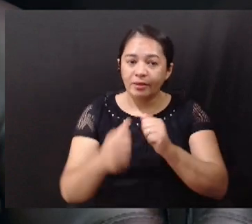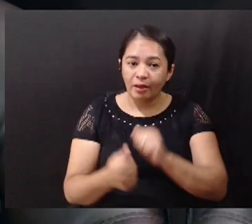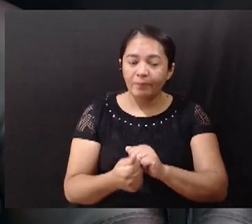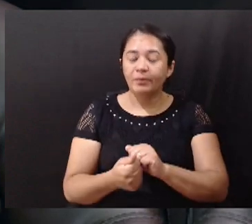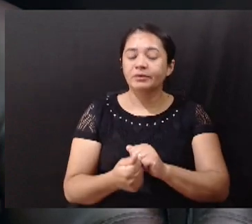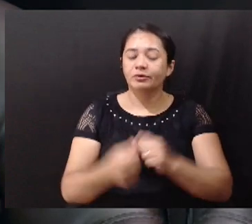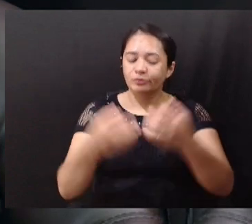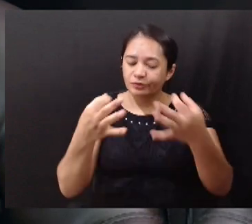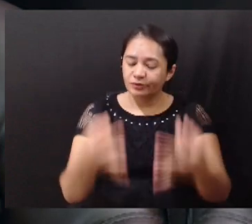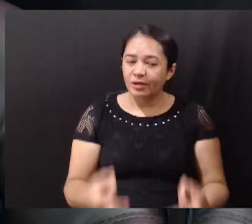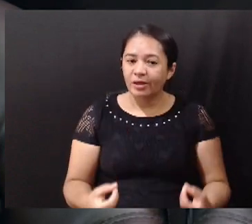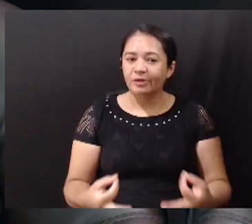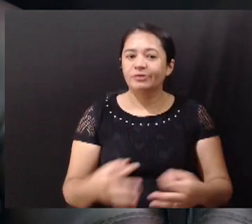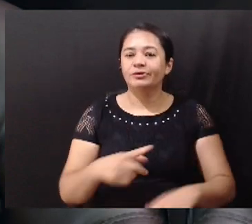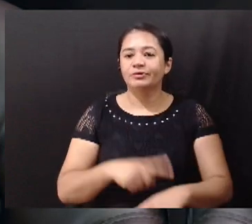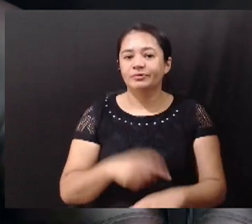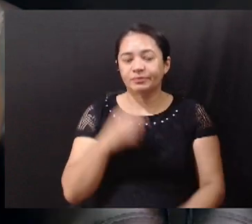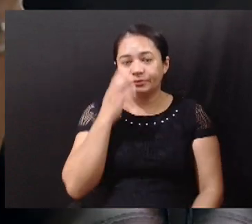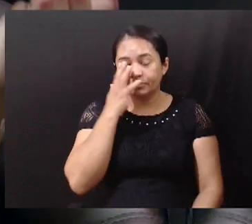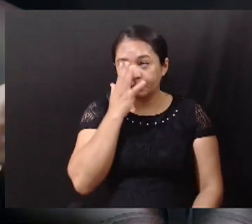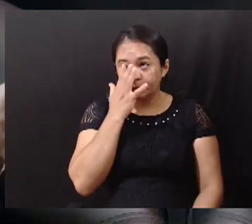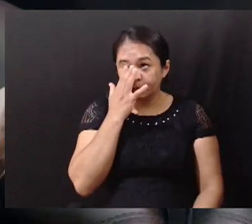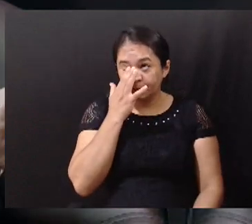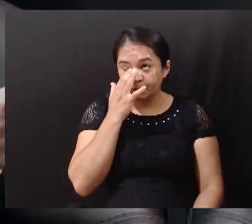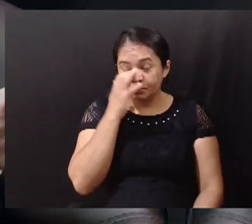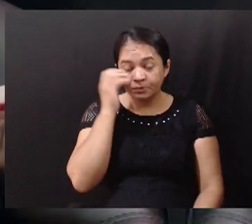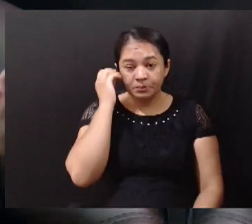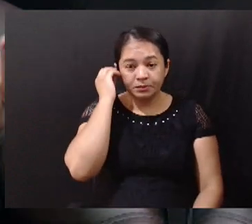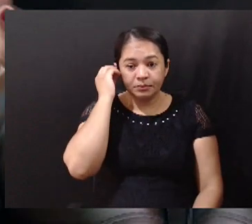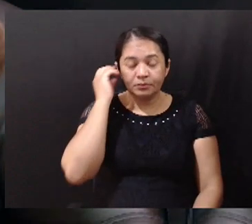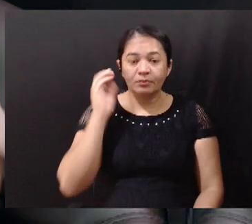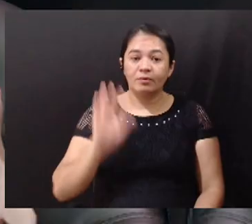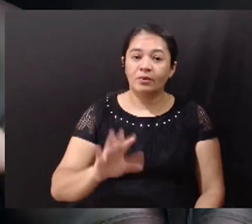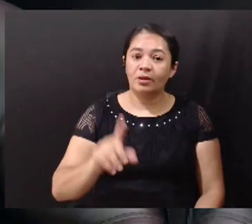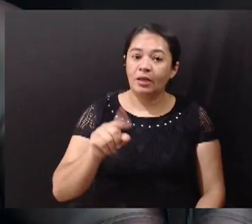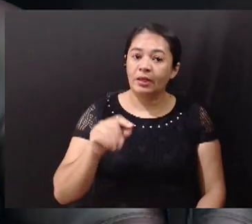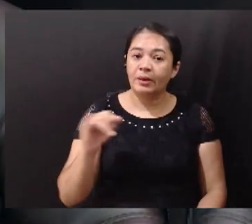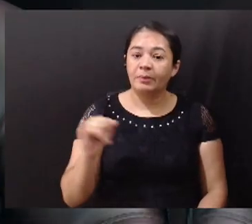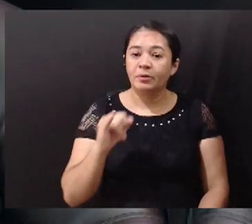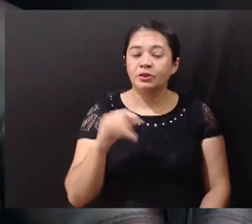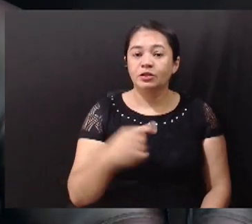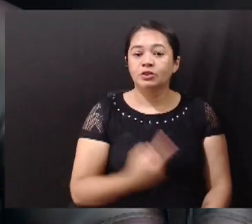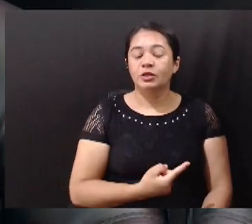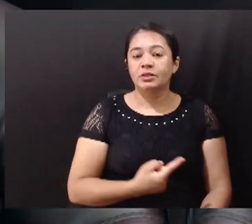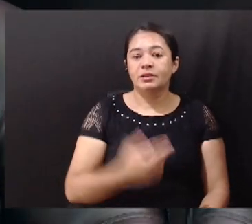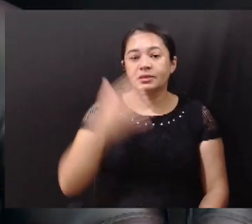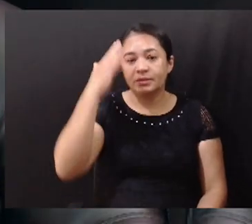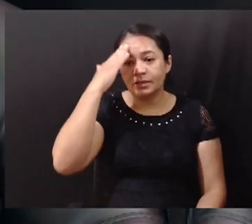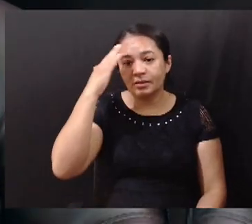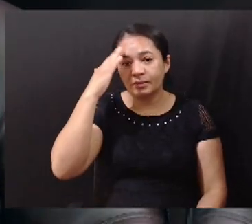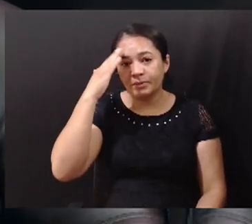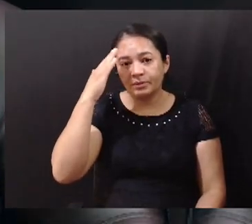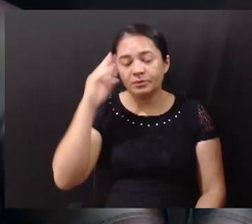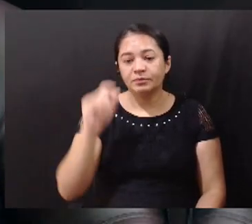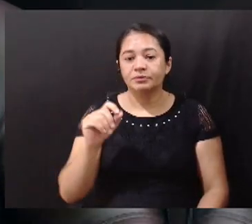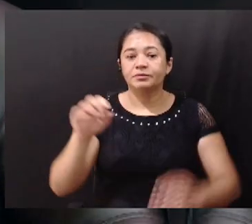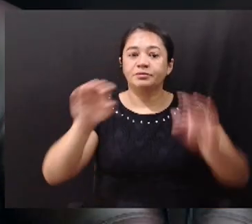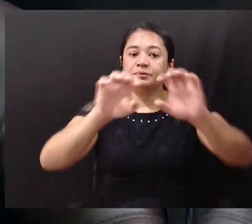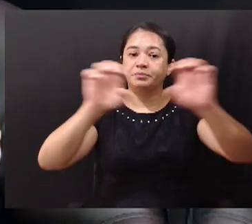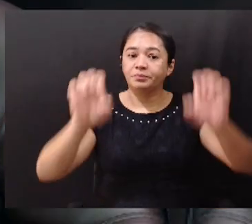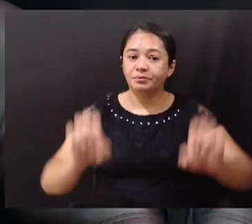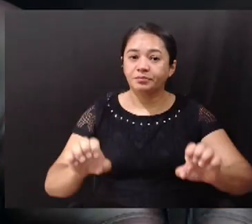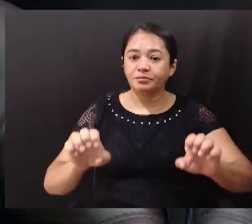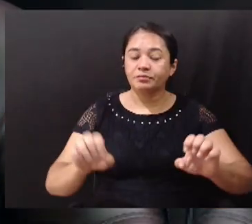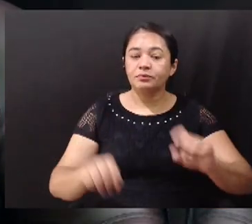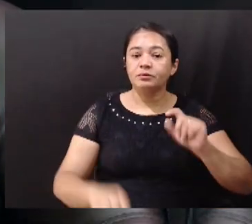readequação, né? Então é importante que a gente saiba que essa rotina, que pode ser minimamente estruturada e que